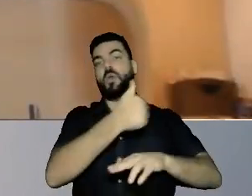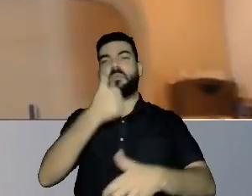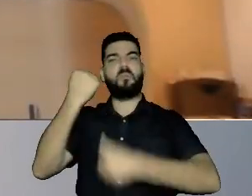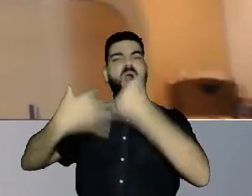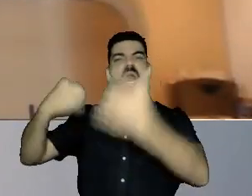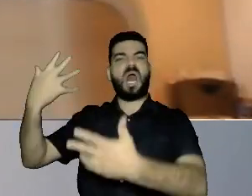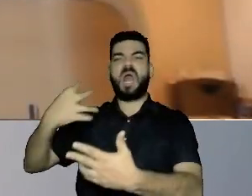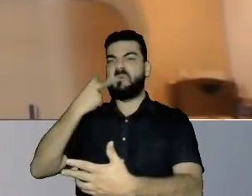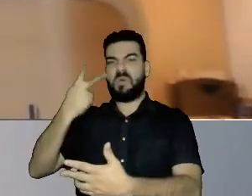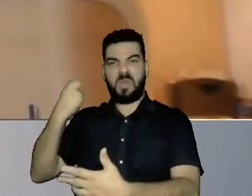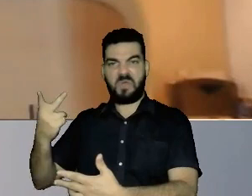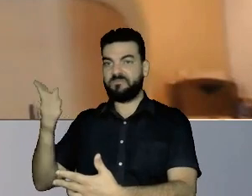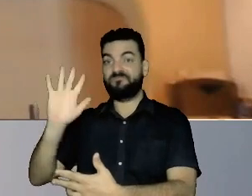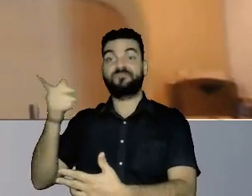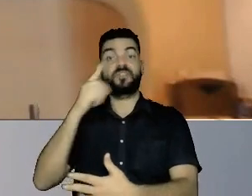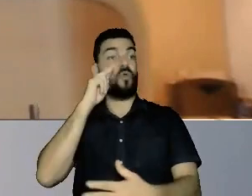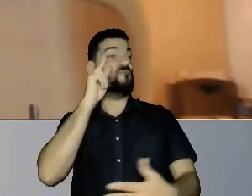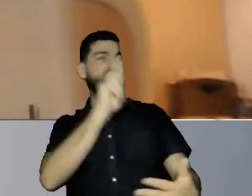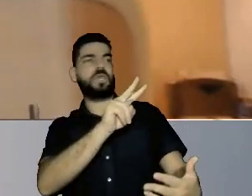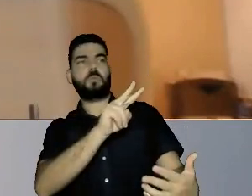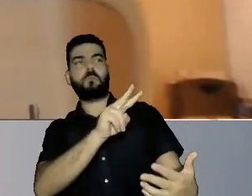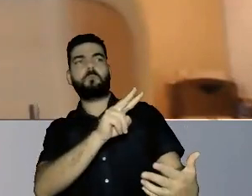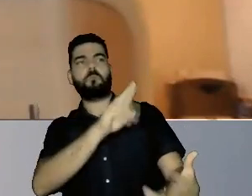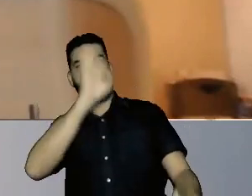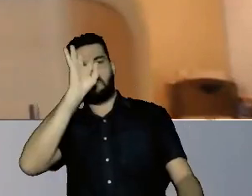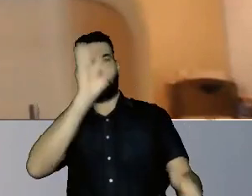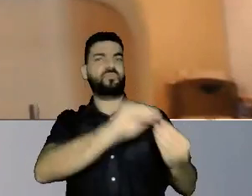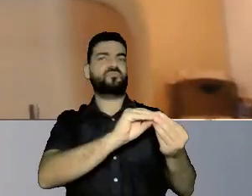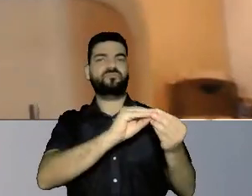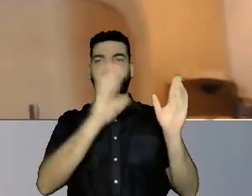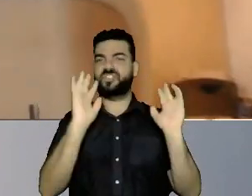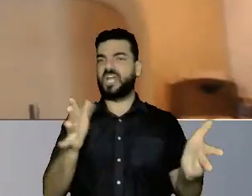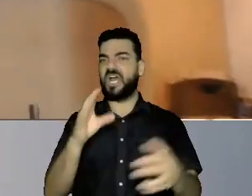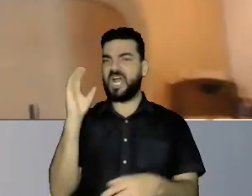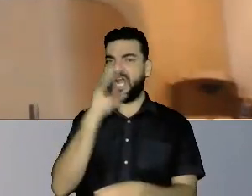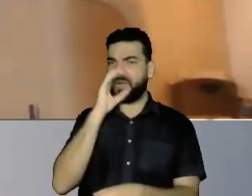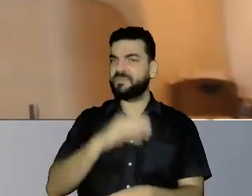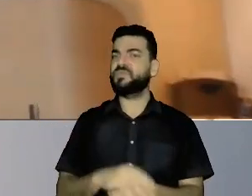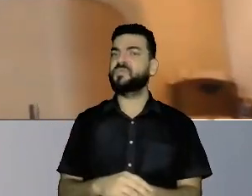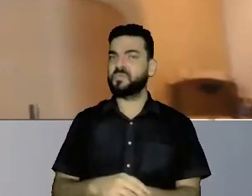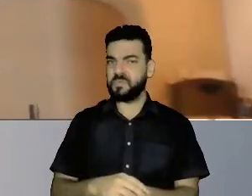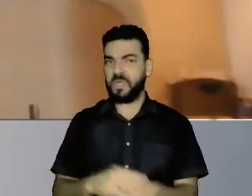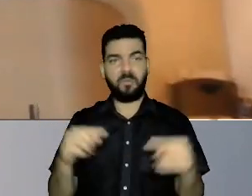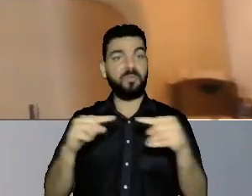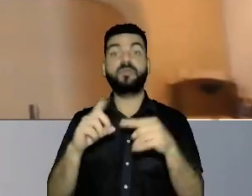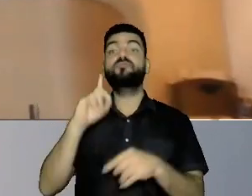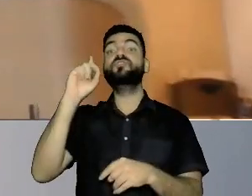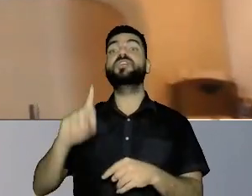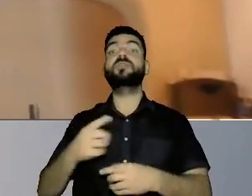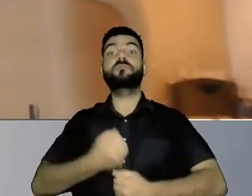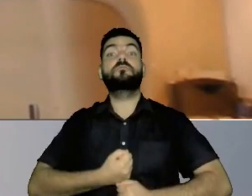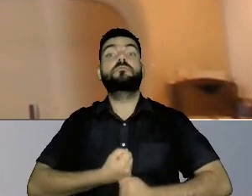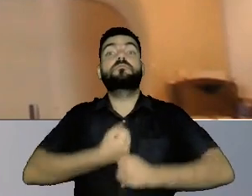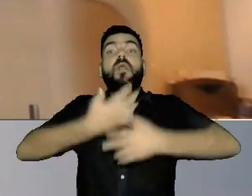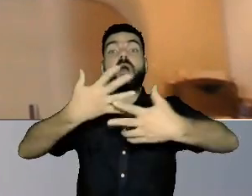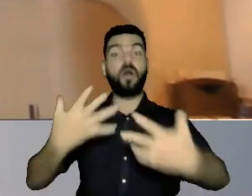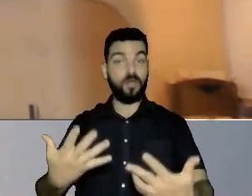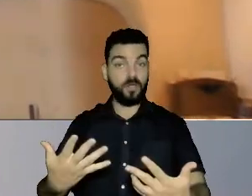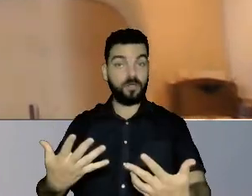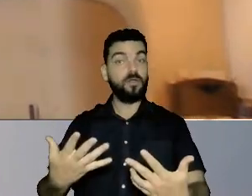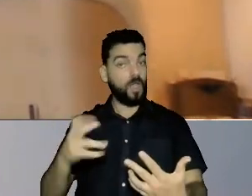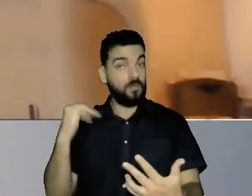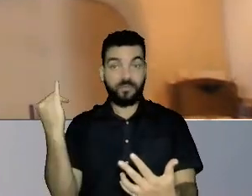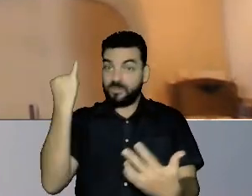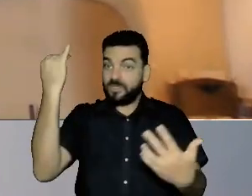forte. E é um espaço de exercício do direito de expressão muito importante. Então, ela é muito importante